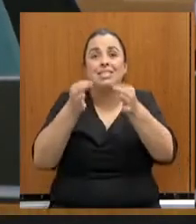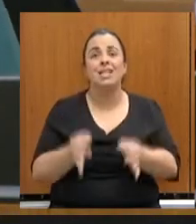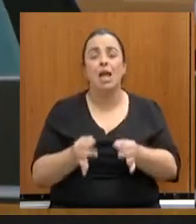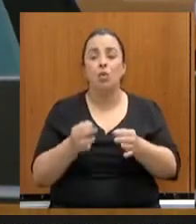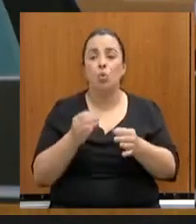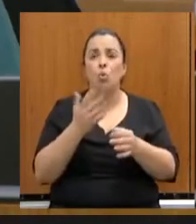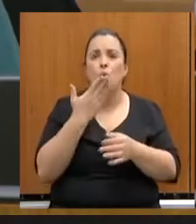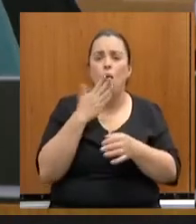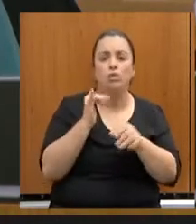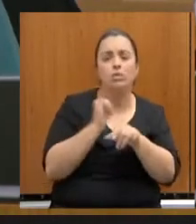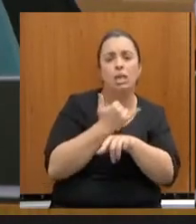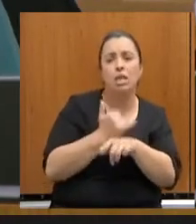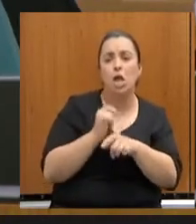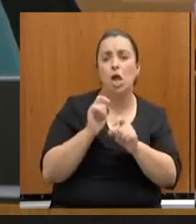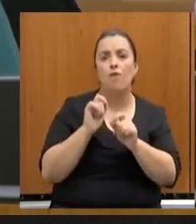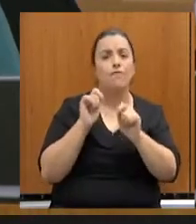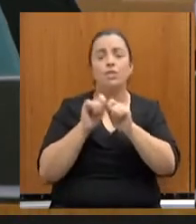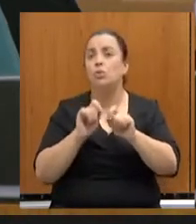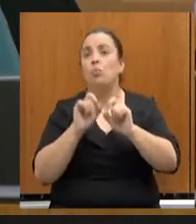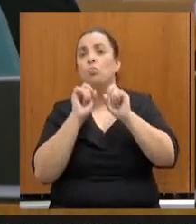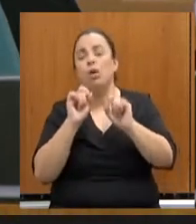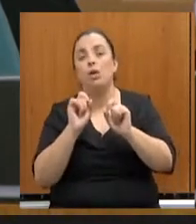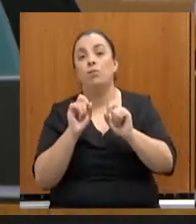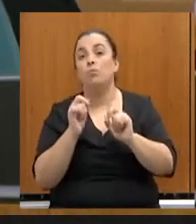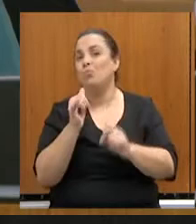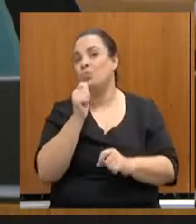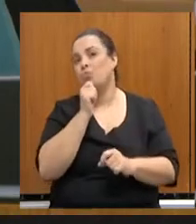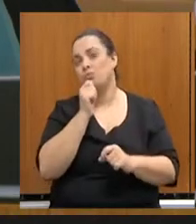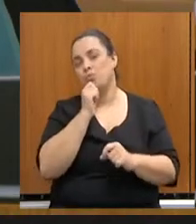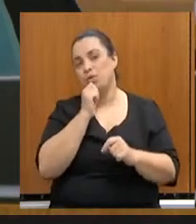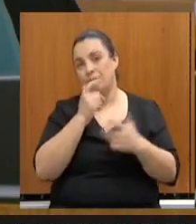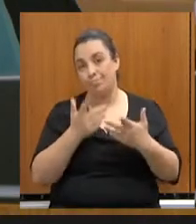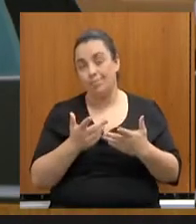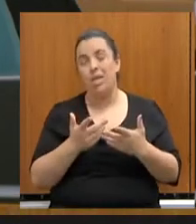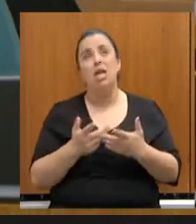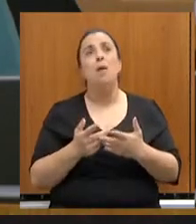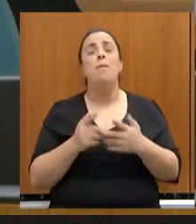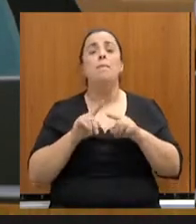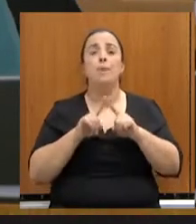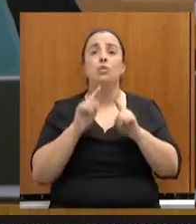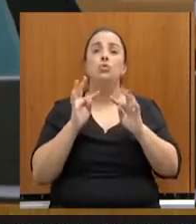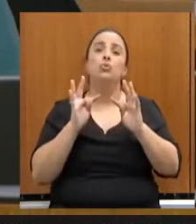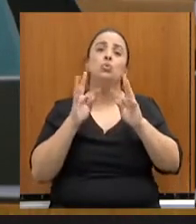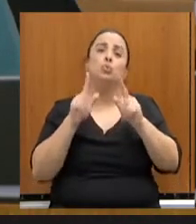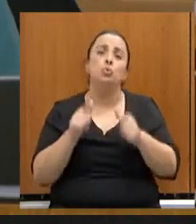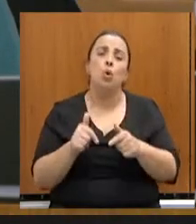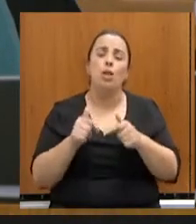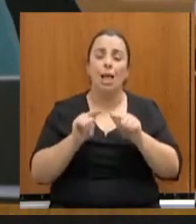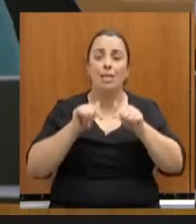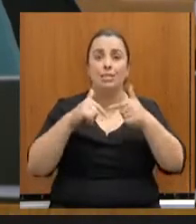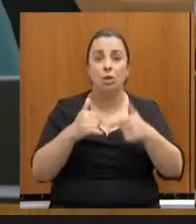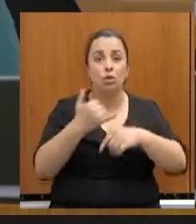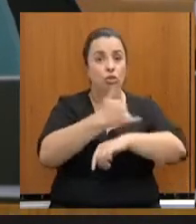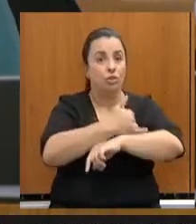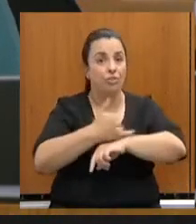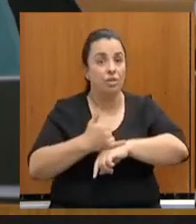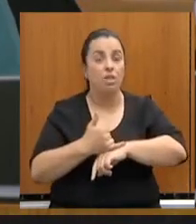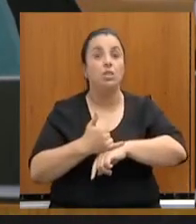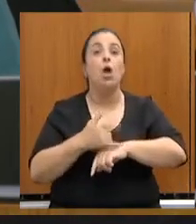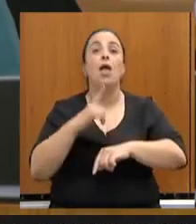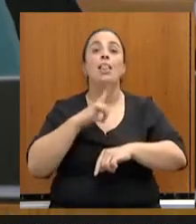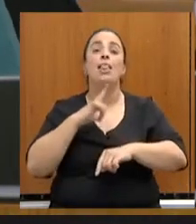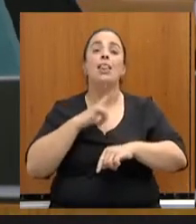do tratado como qualquer empreendimento de infraestrutura ele passará por um processo de licenciamento